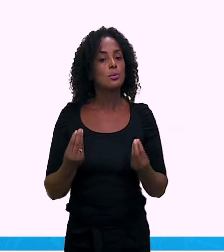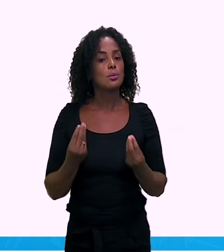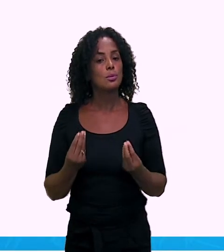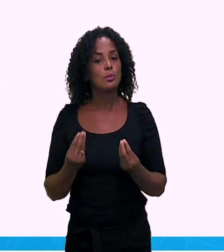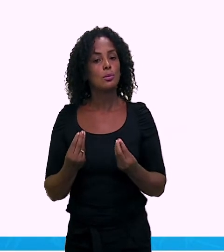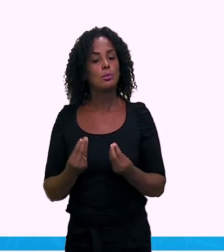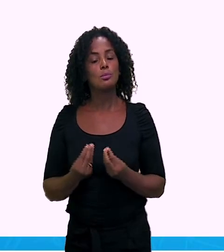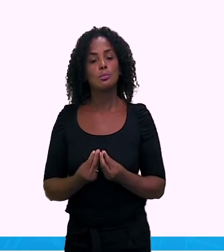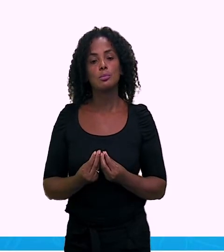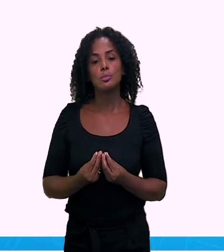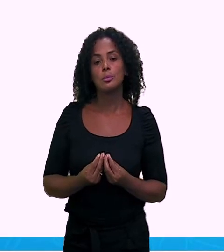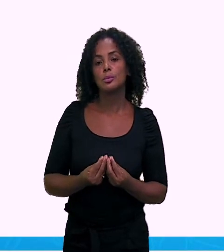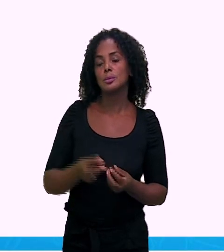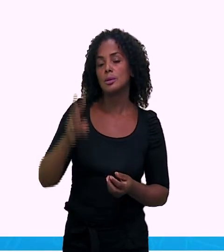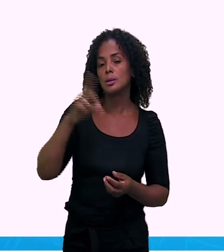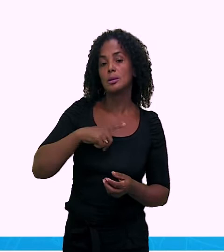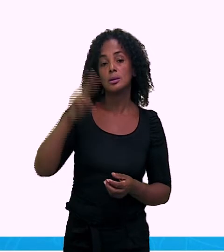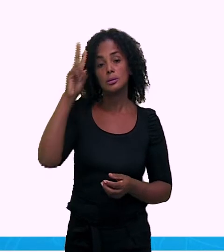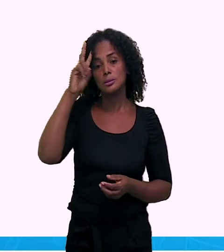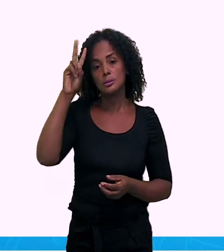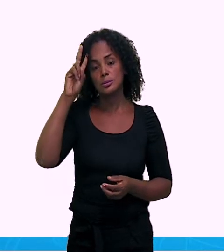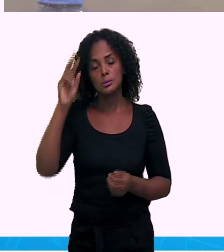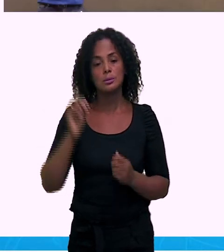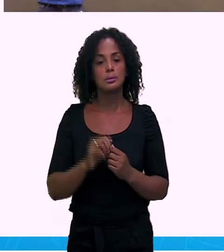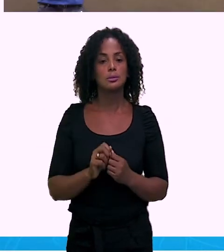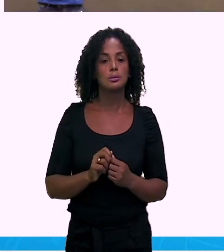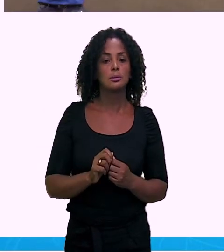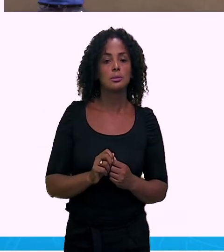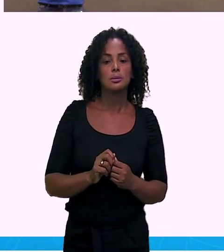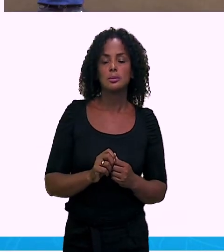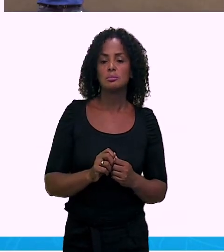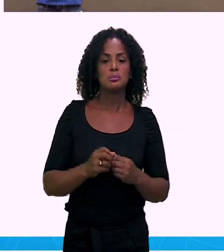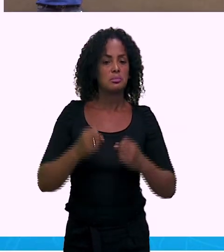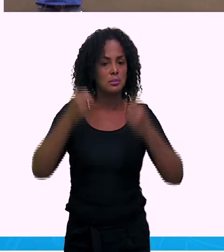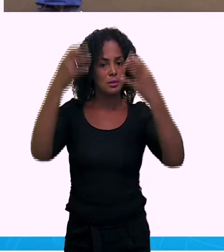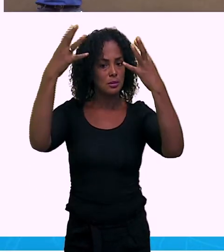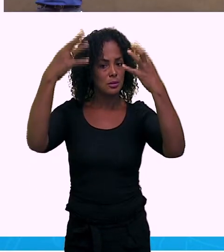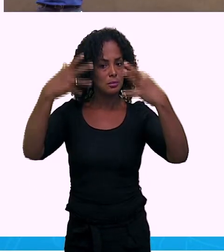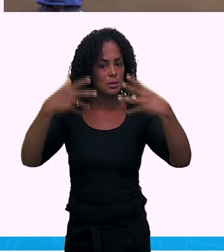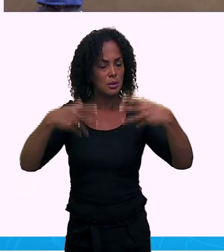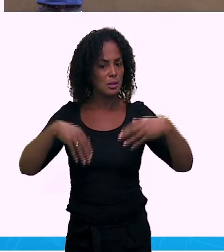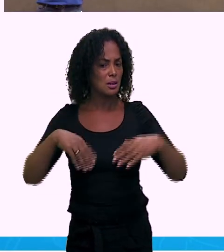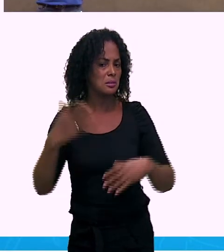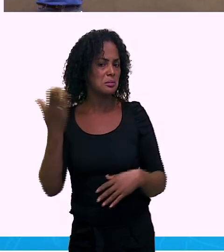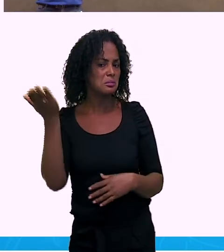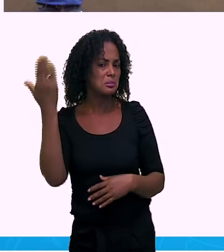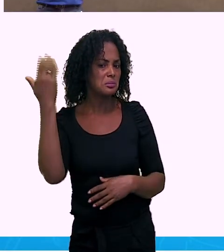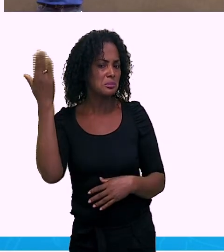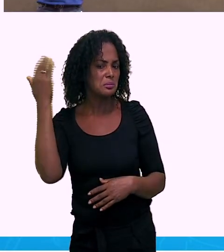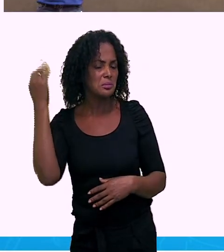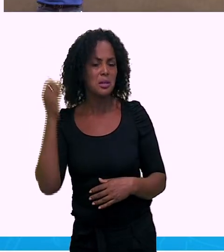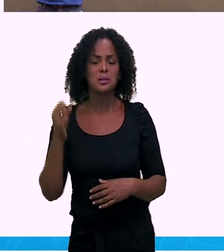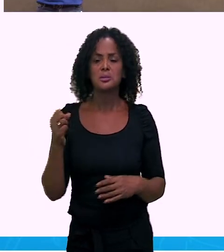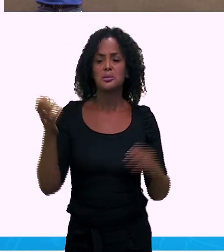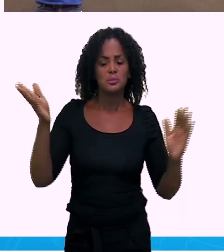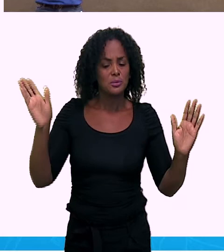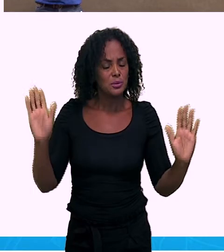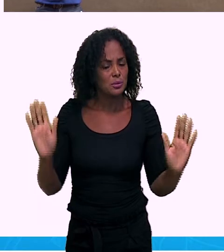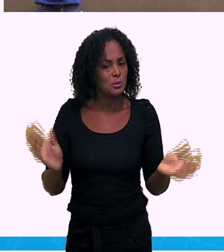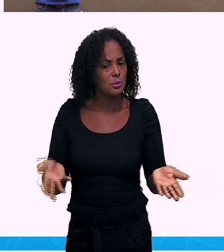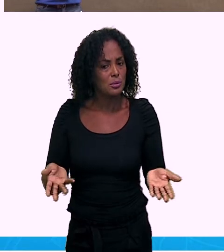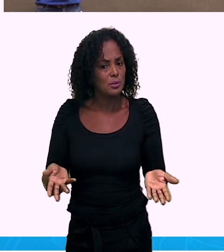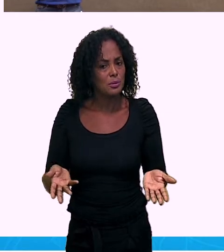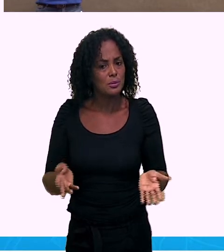pouquinho, olha aí, a gente tem a história, tem a pré-história, Idade Antiga, Idade Média, Idade